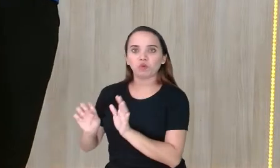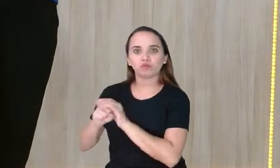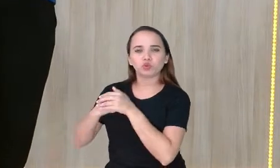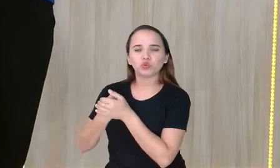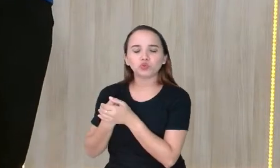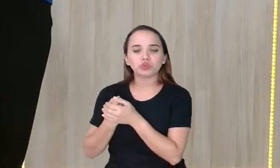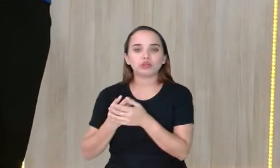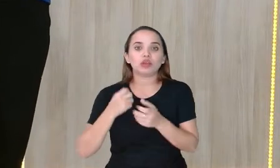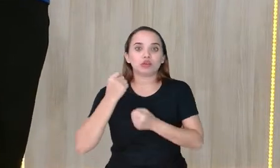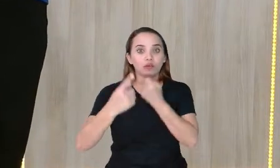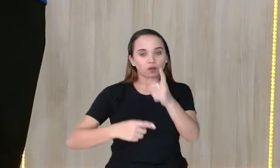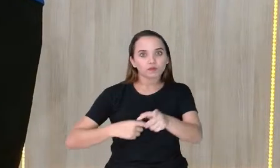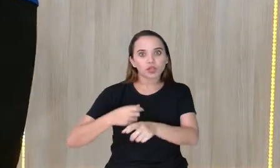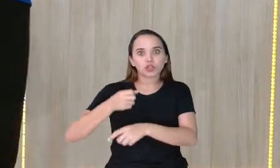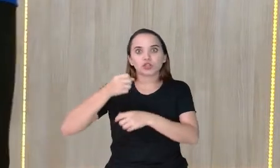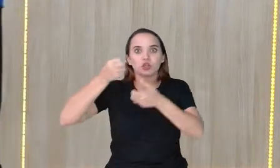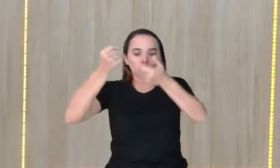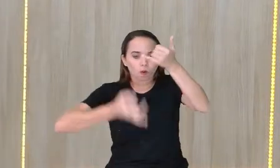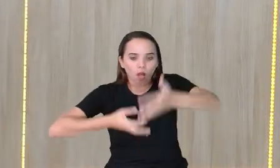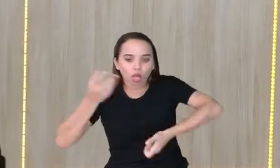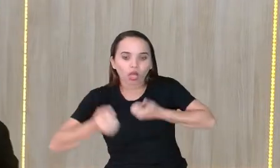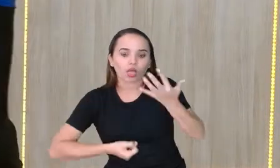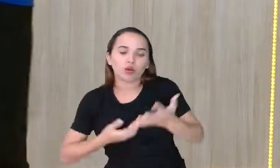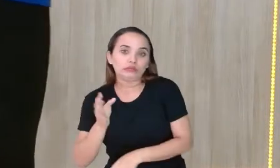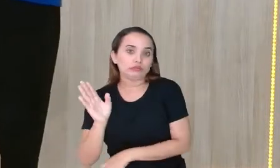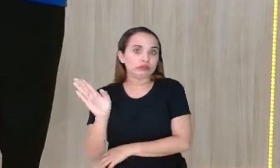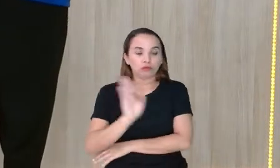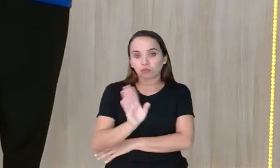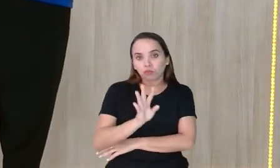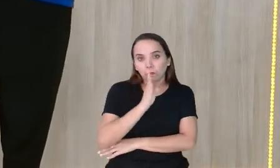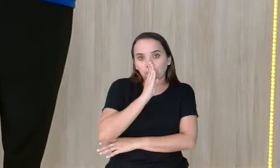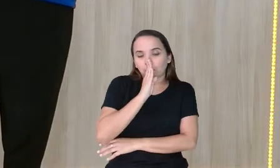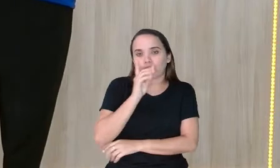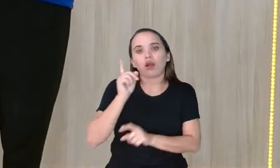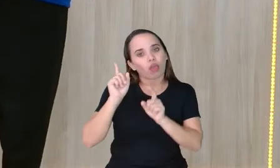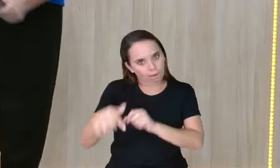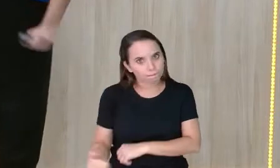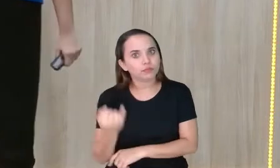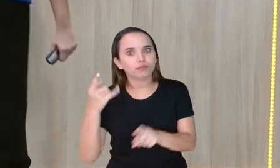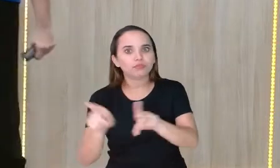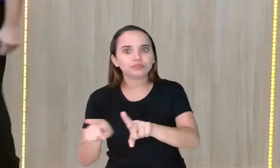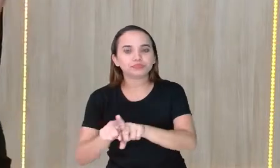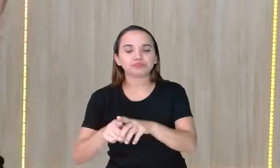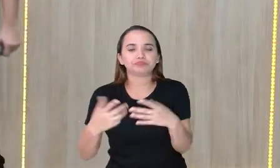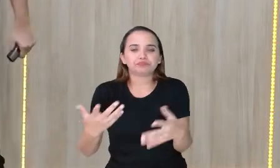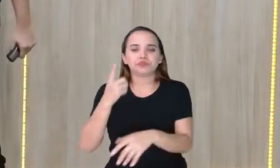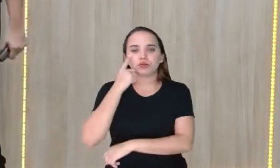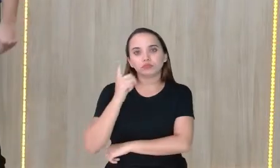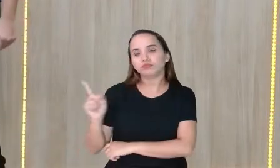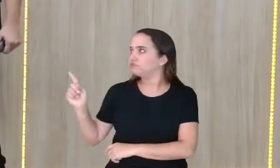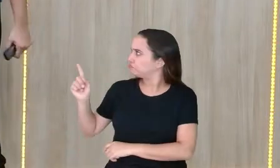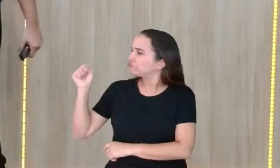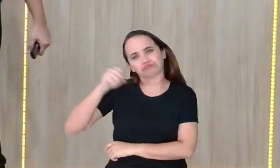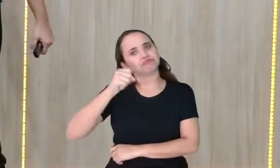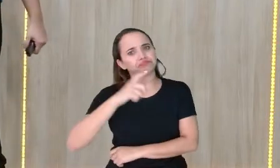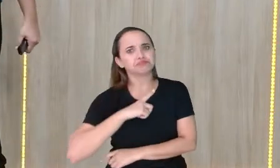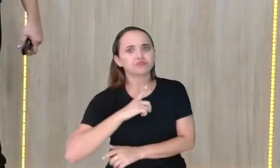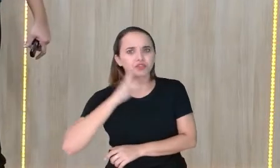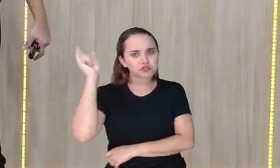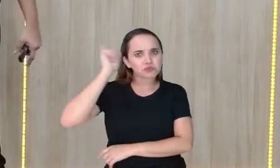foi falado. Então, aqui nesse texto, a gente pode dizer que tem uma história? Sim. Houve um